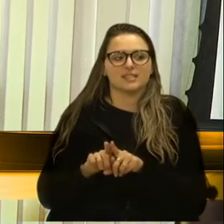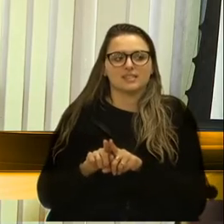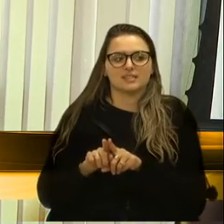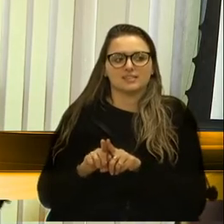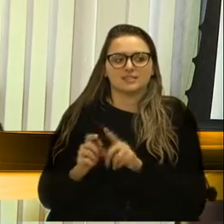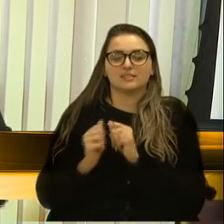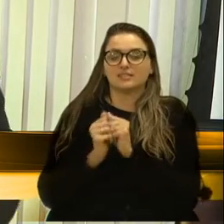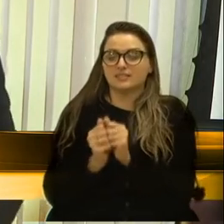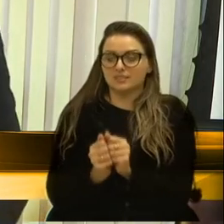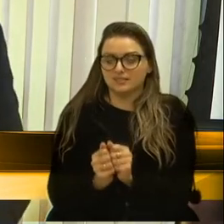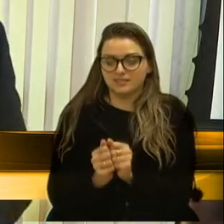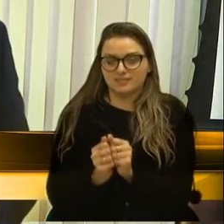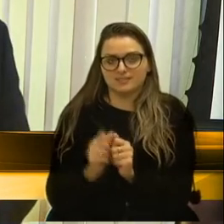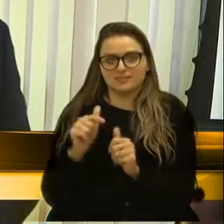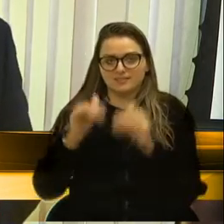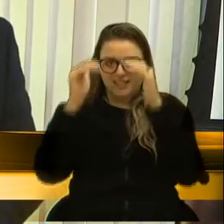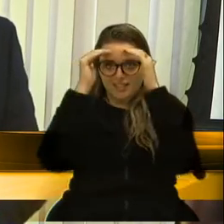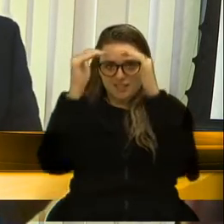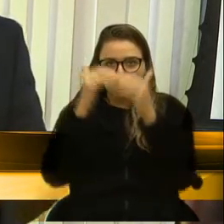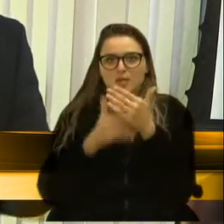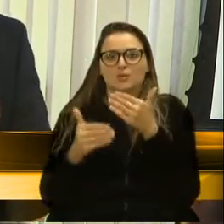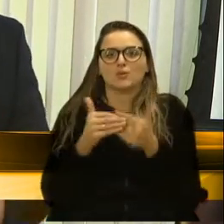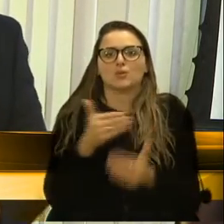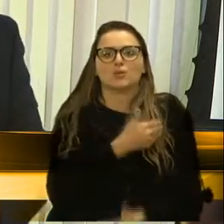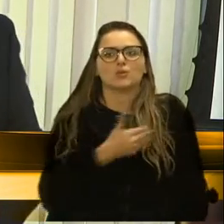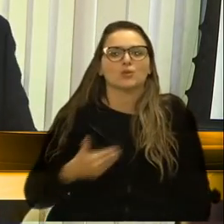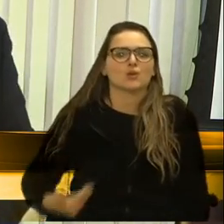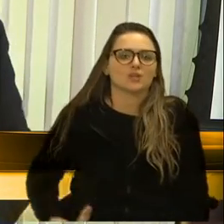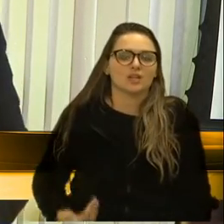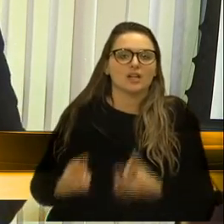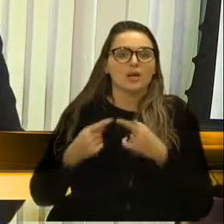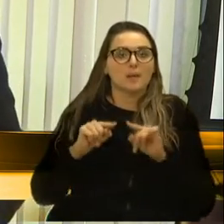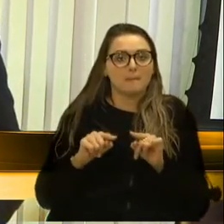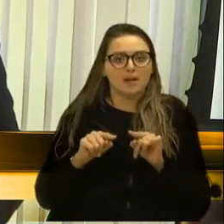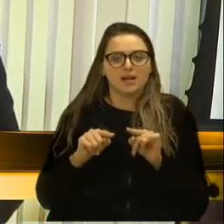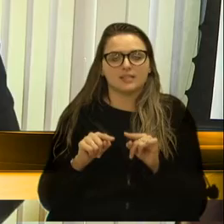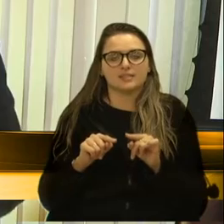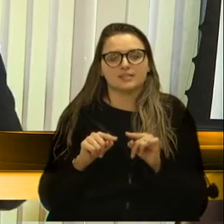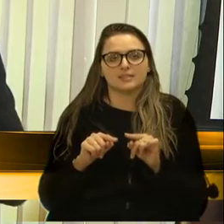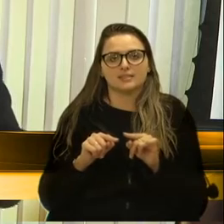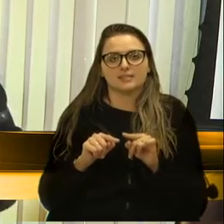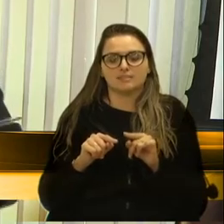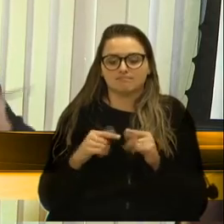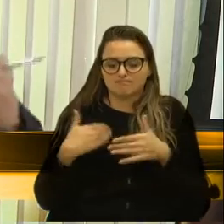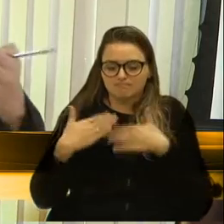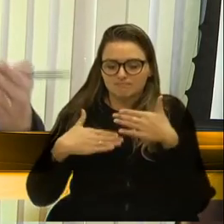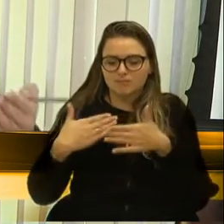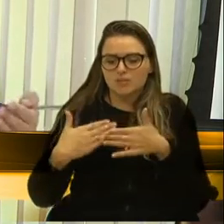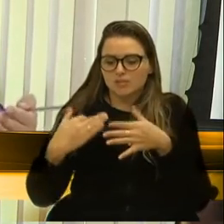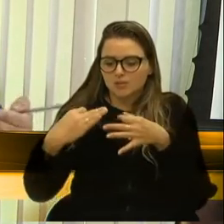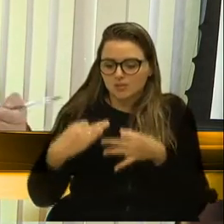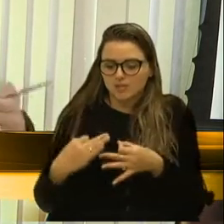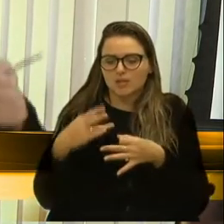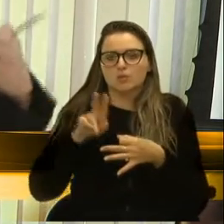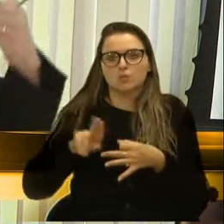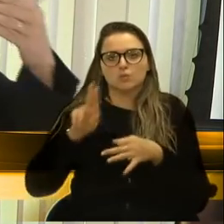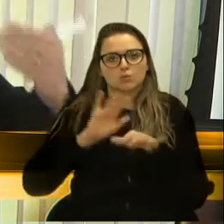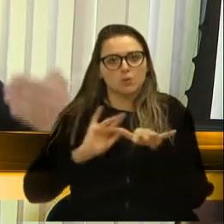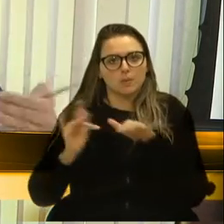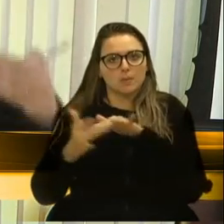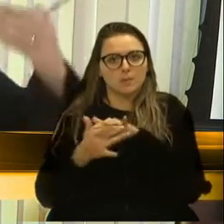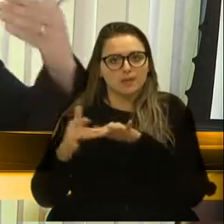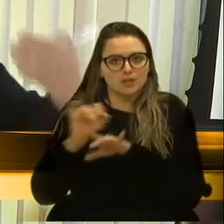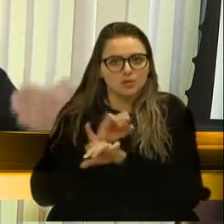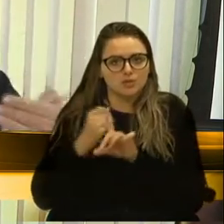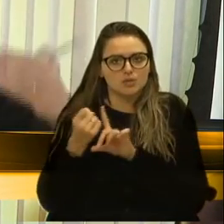minha manifestação de respeito ao governador, que tem sido prudente, tem utilizado as mídias sociais para trazer